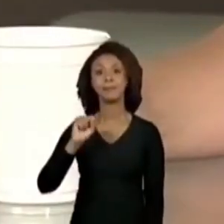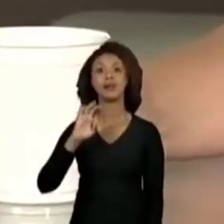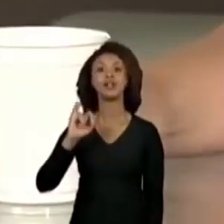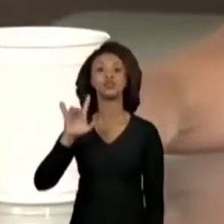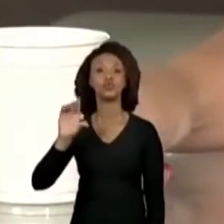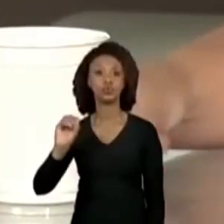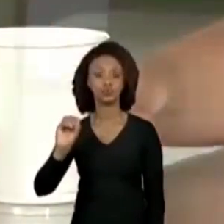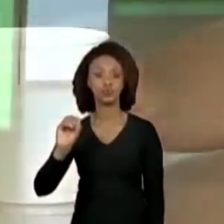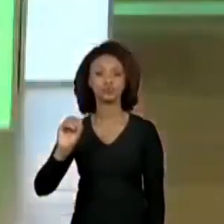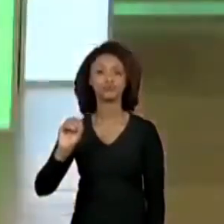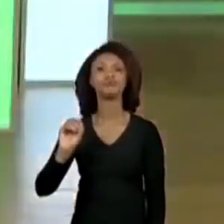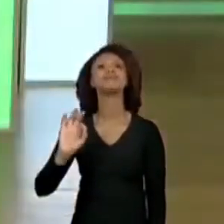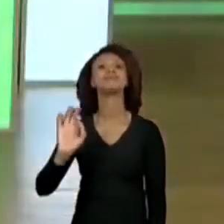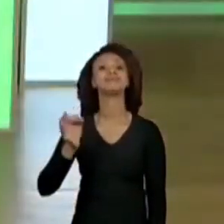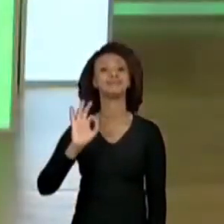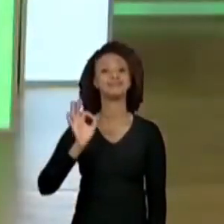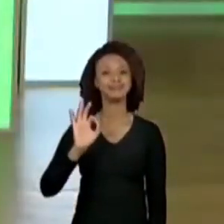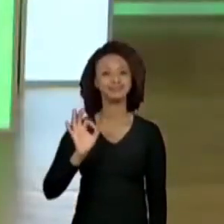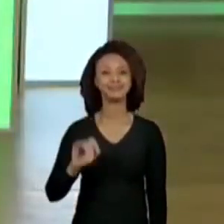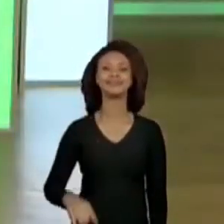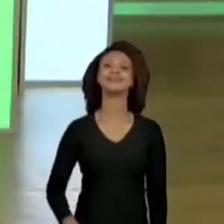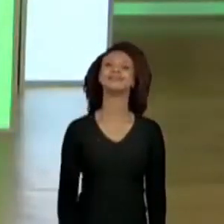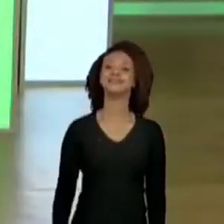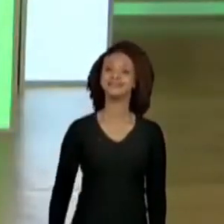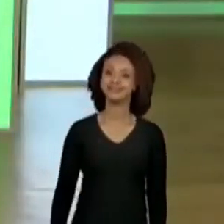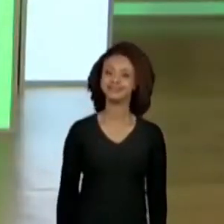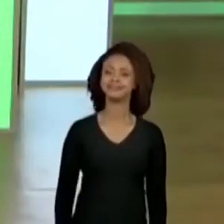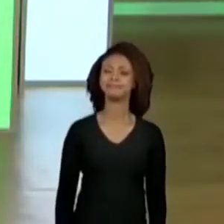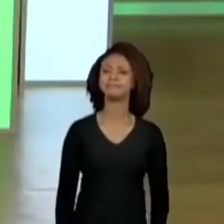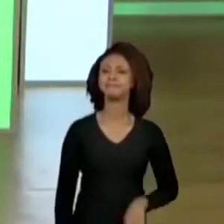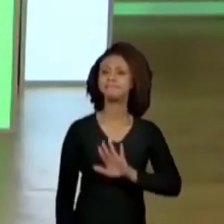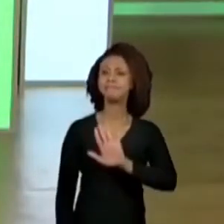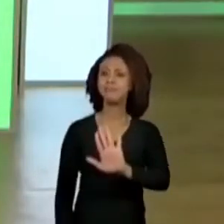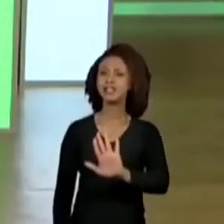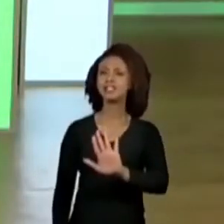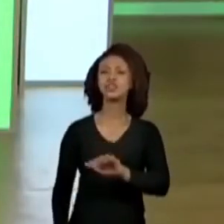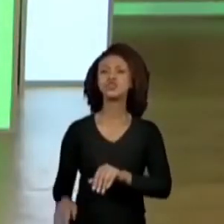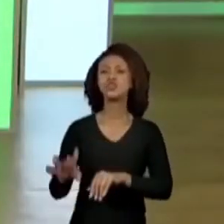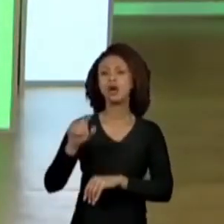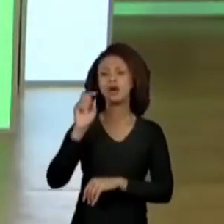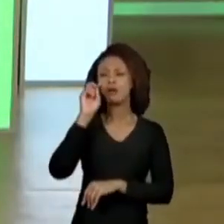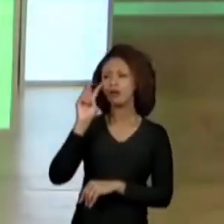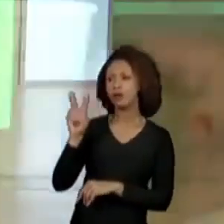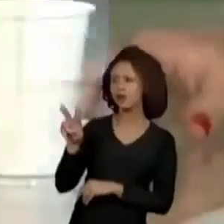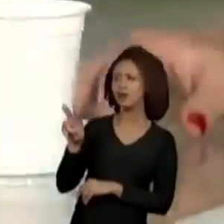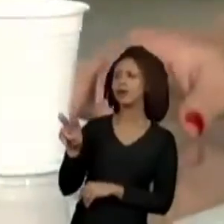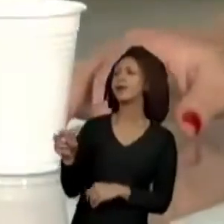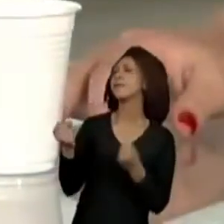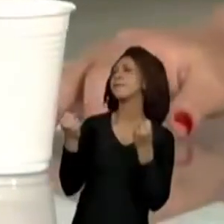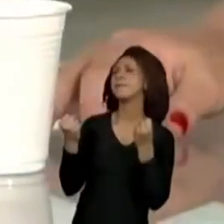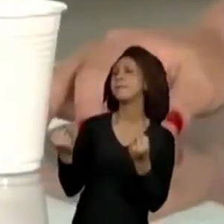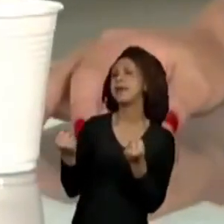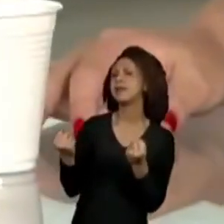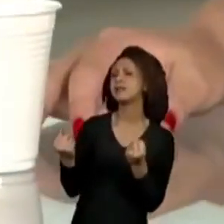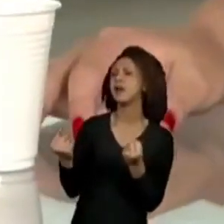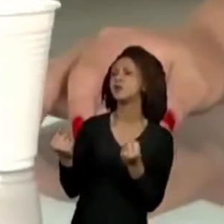do quê? De plástico. Olhando só de pensar, criançada, qual que é o mais